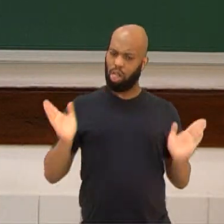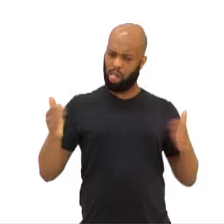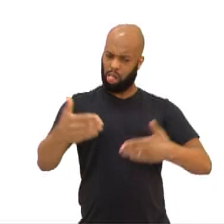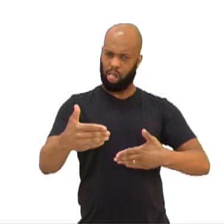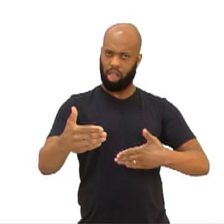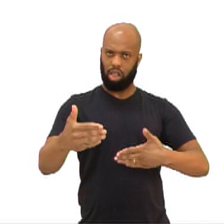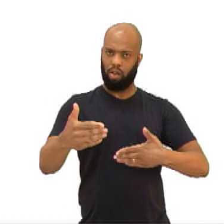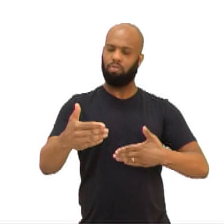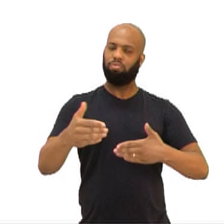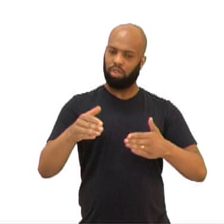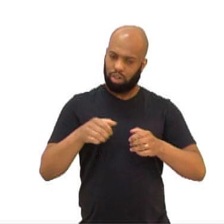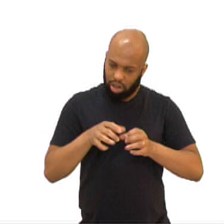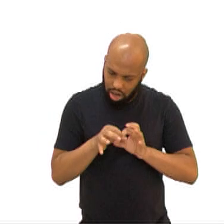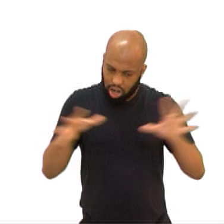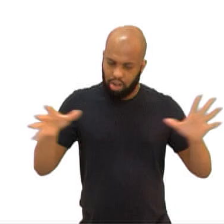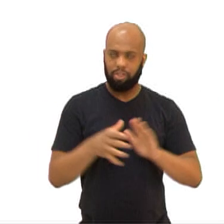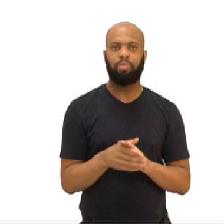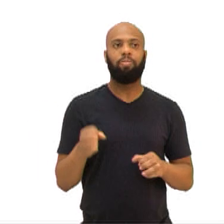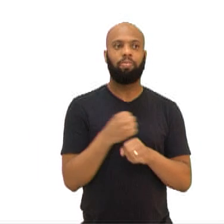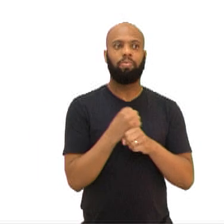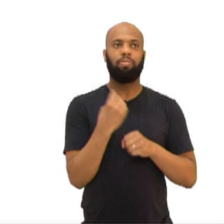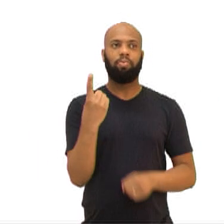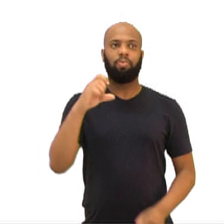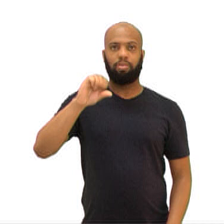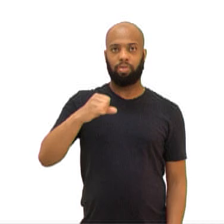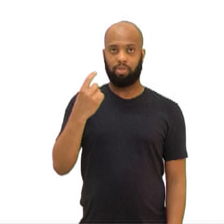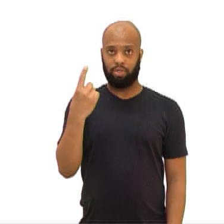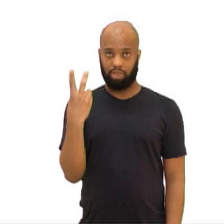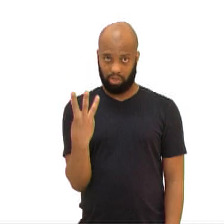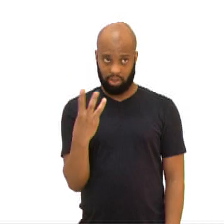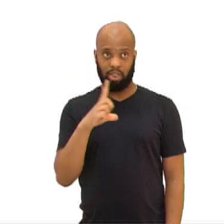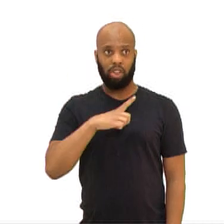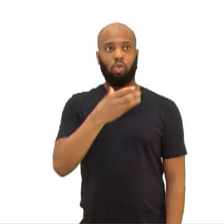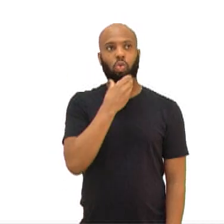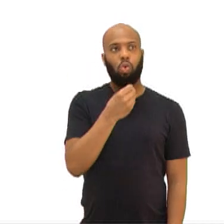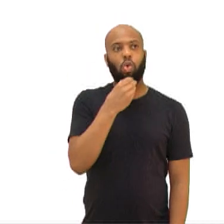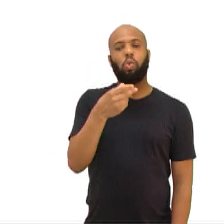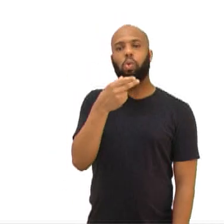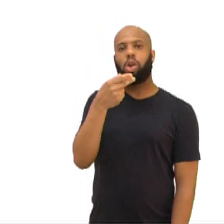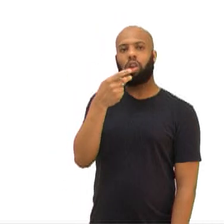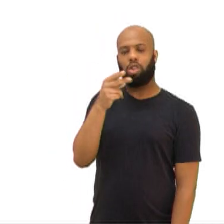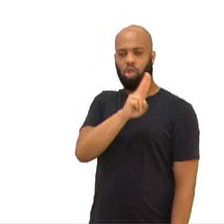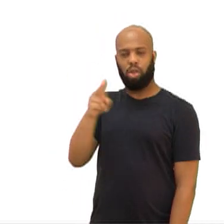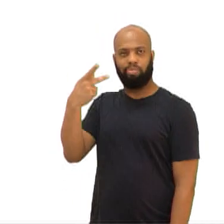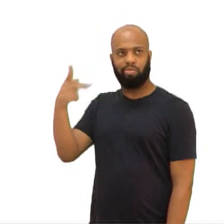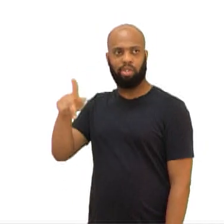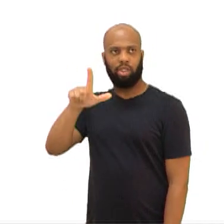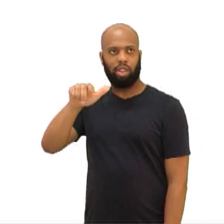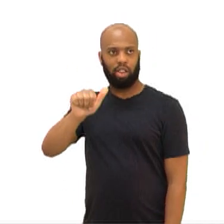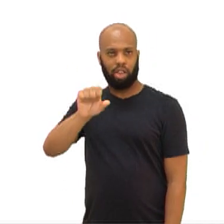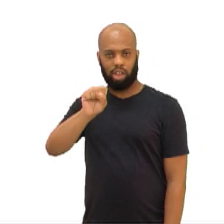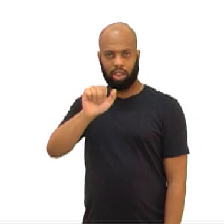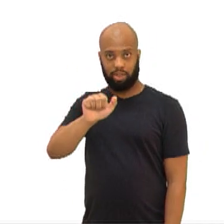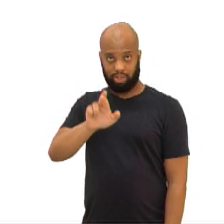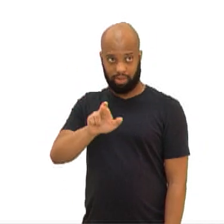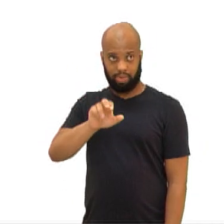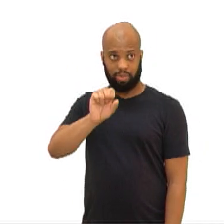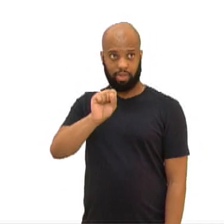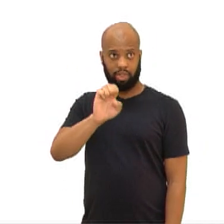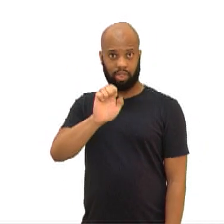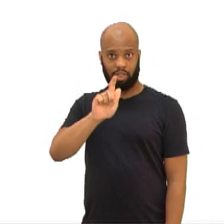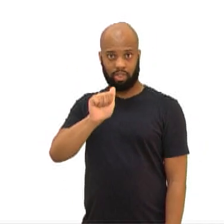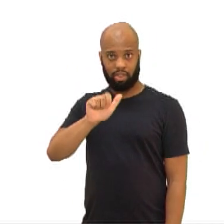Em 1913, aconteceu uma exposição do Lazar Segal, um artista lituano que passou pelo Brasil, fez a exposição e foi